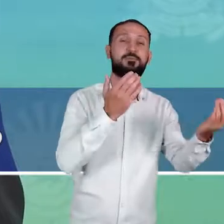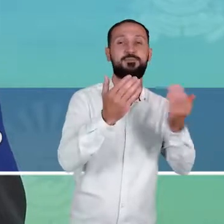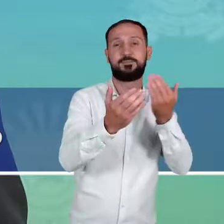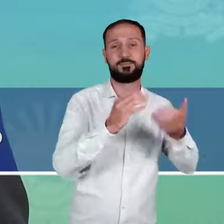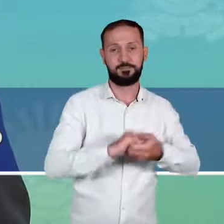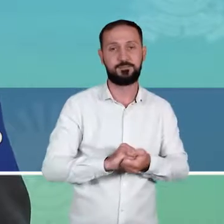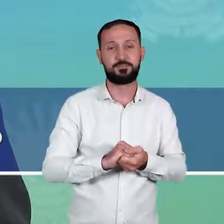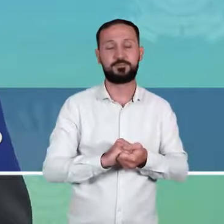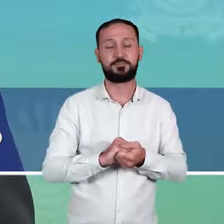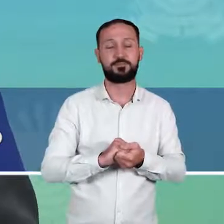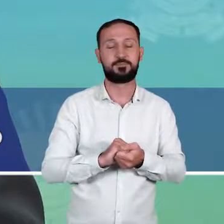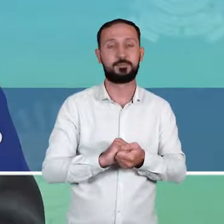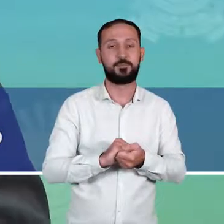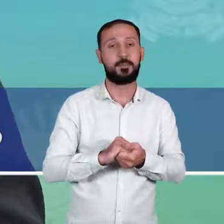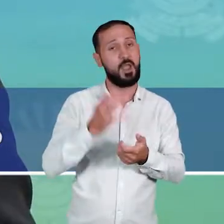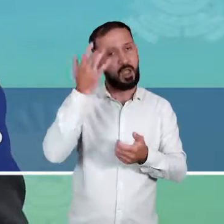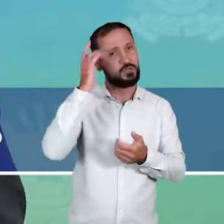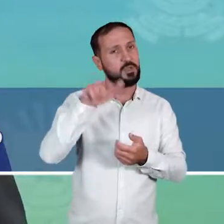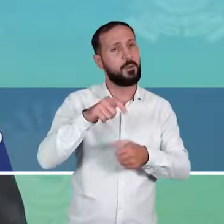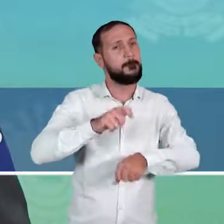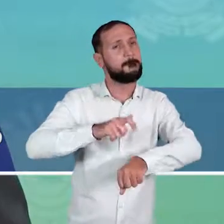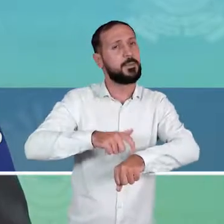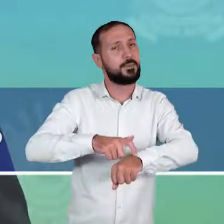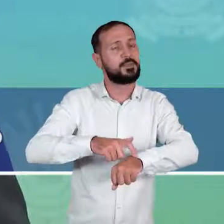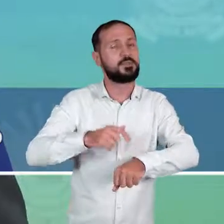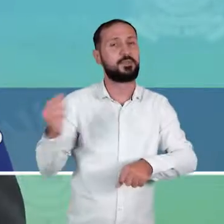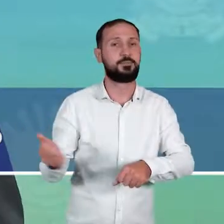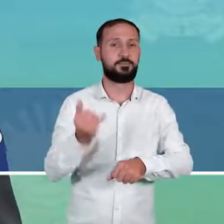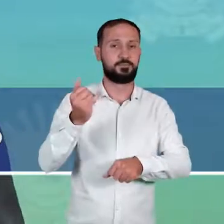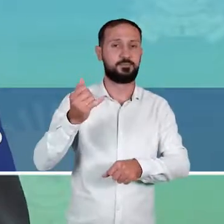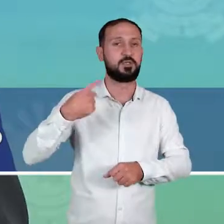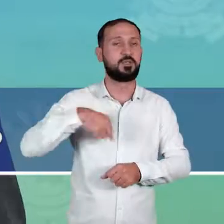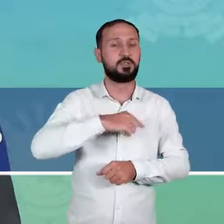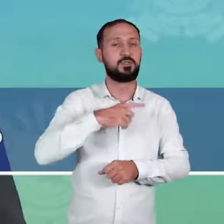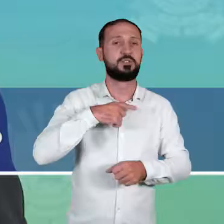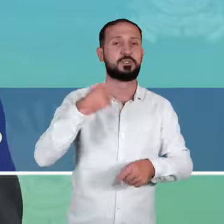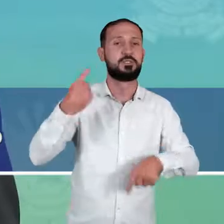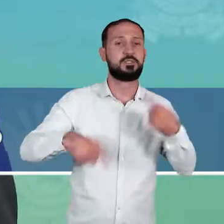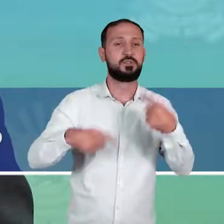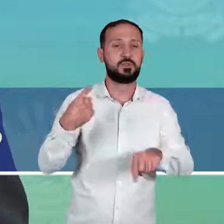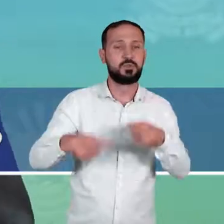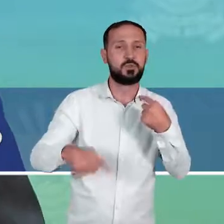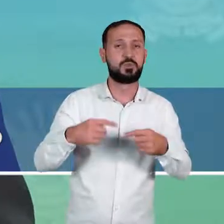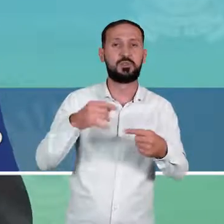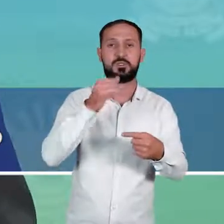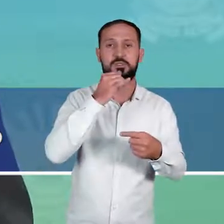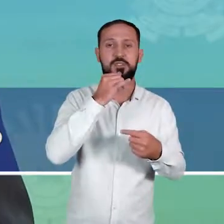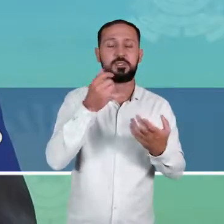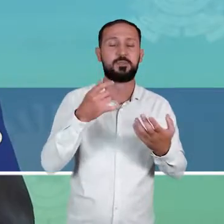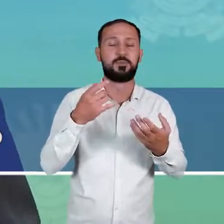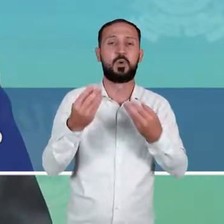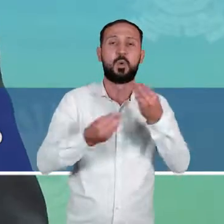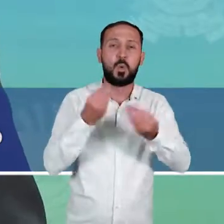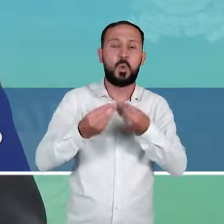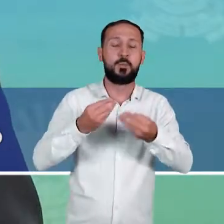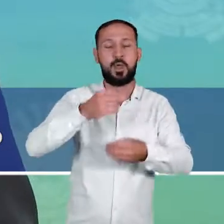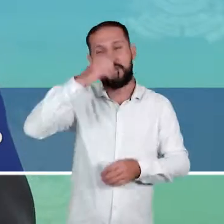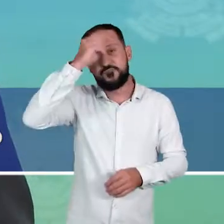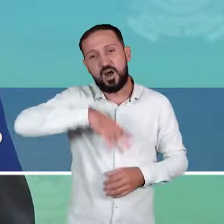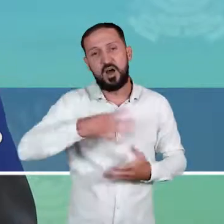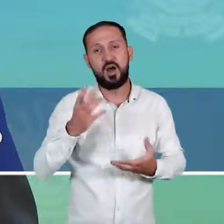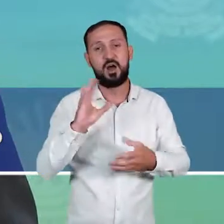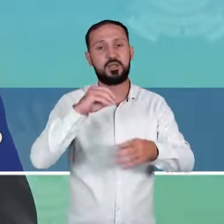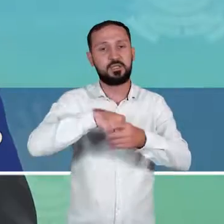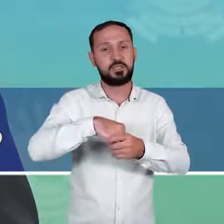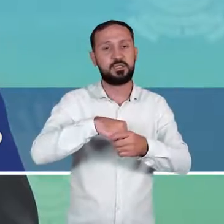vem assim num momento importante em que a gente discute essa questão da